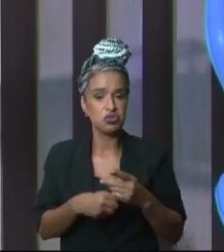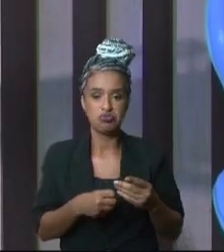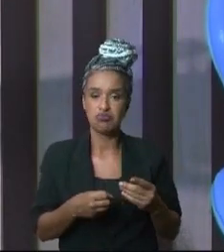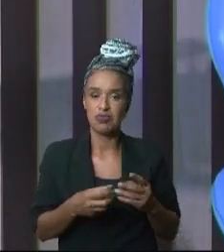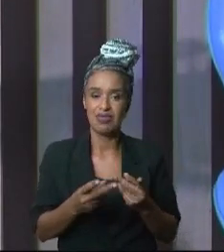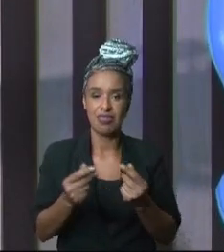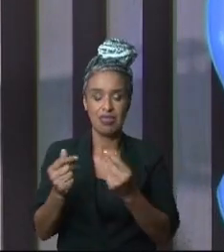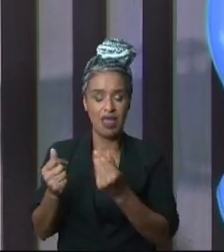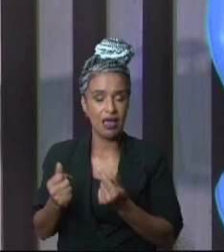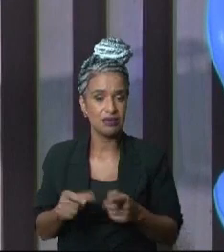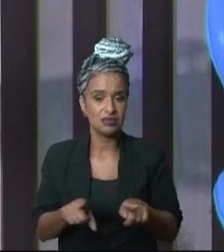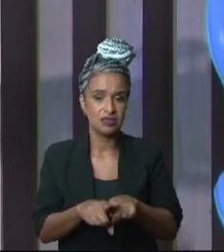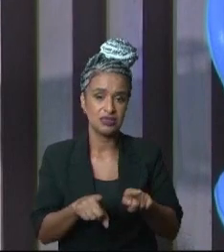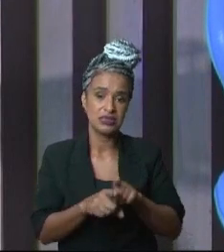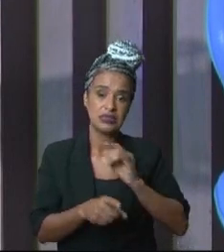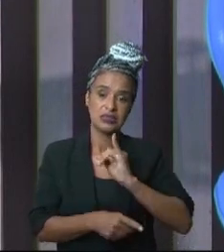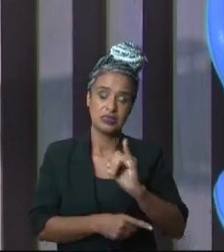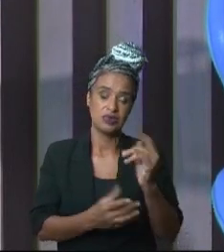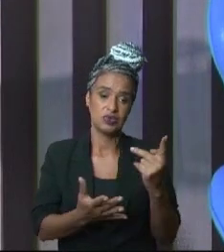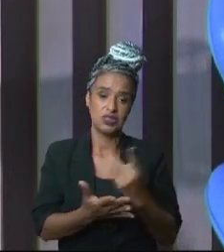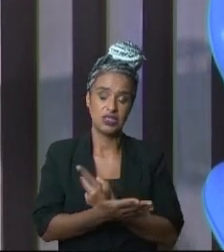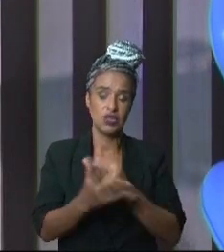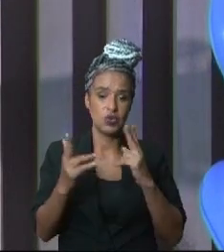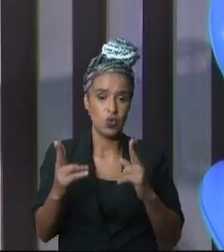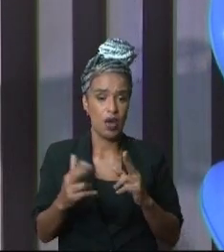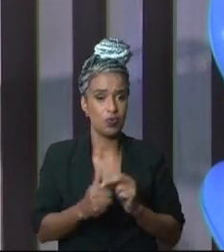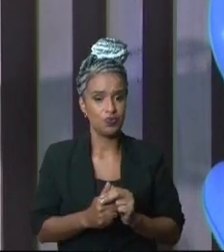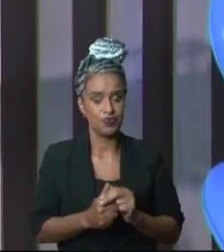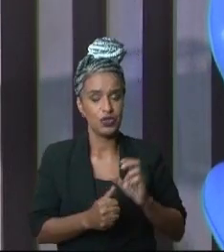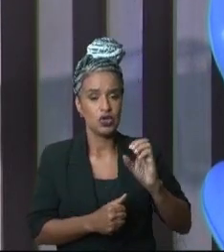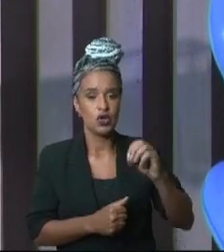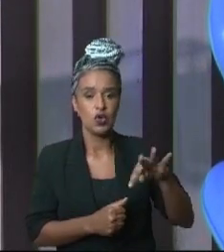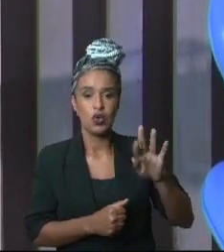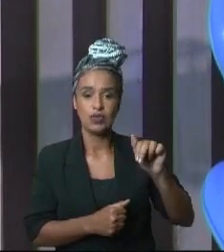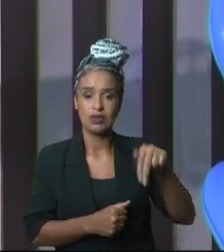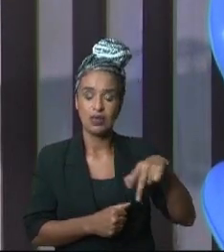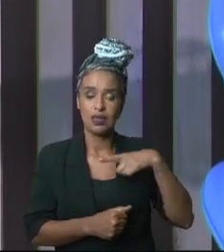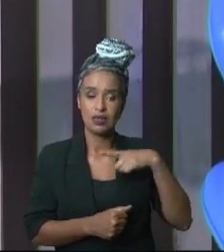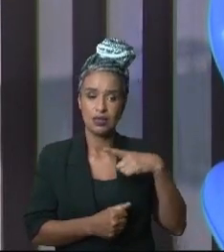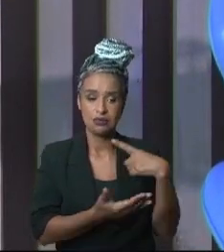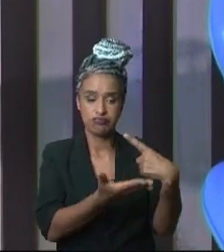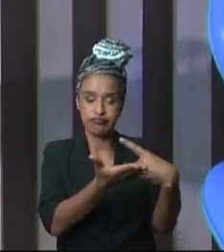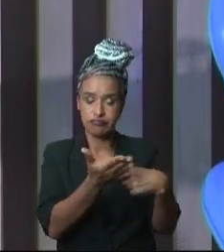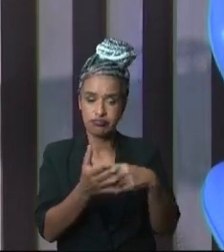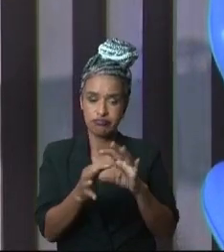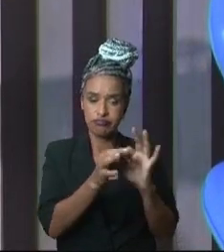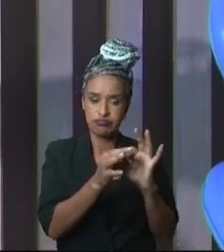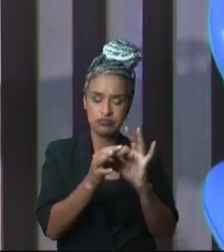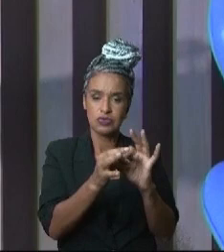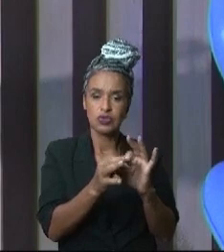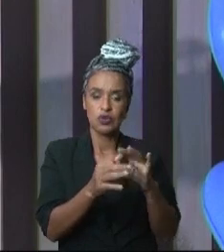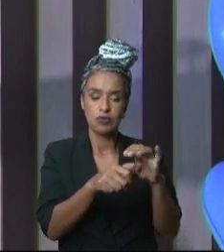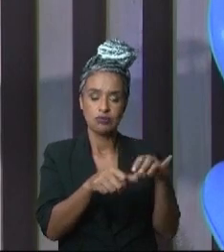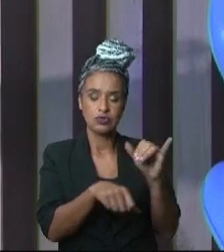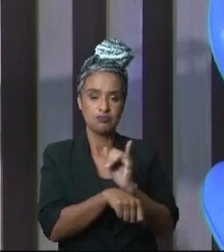muitos países se funcionasse assim. E como OTAN, nós somos uma aliança com base em interesses estratégicos